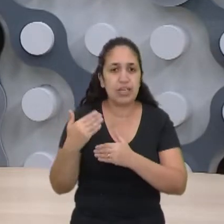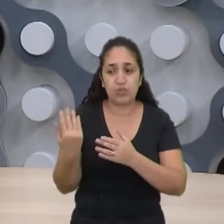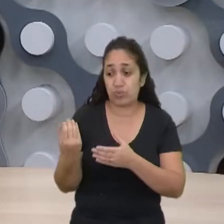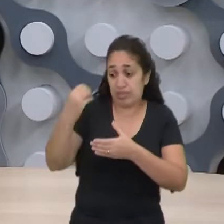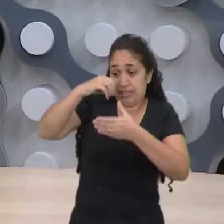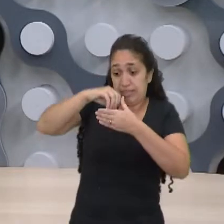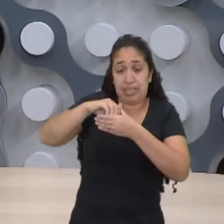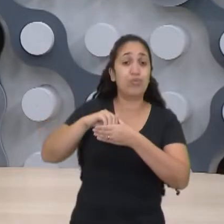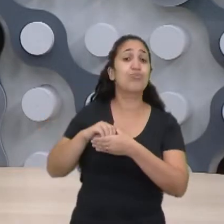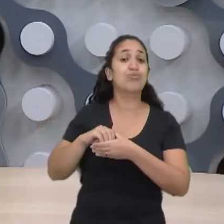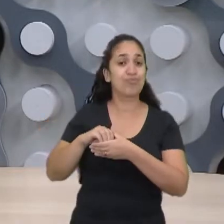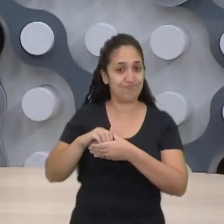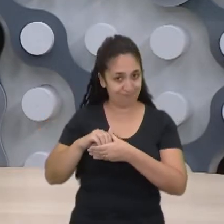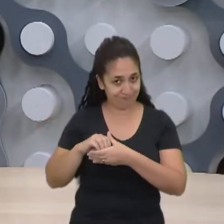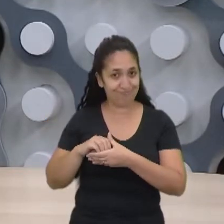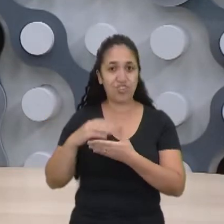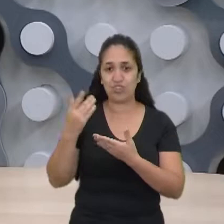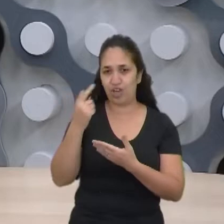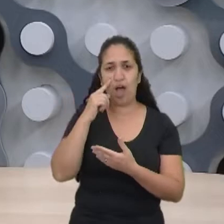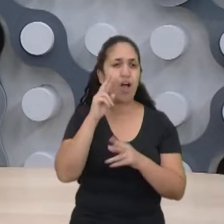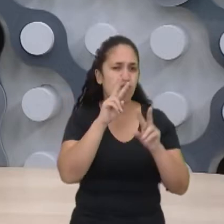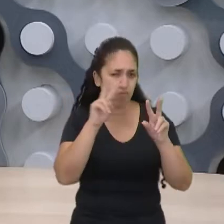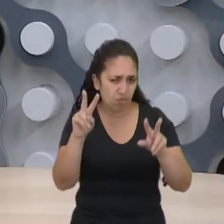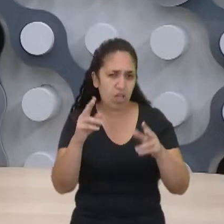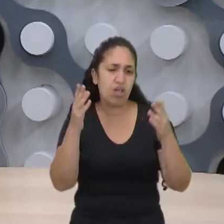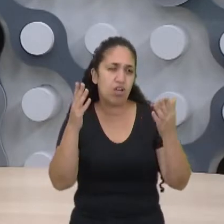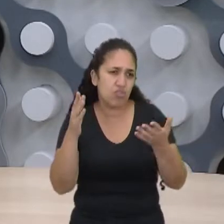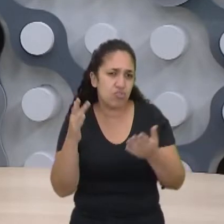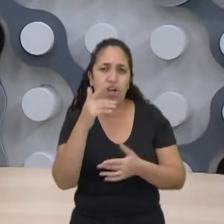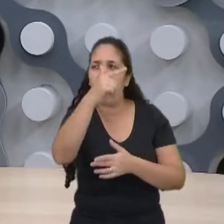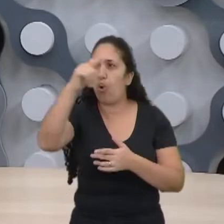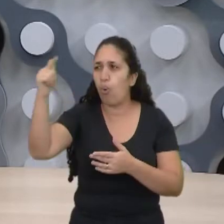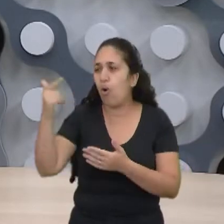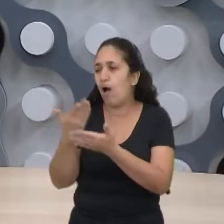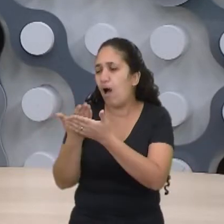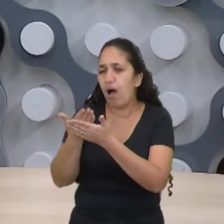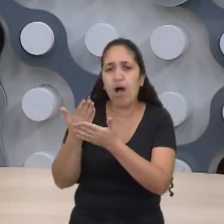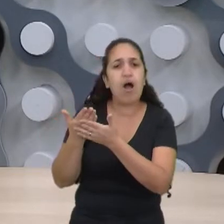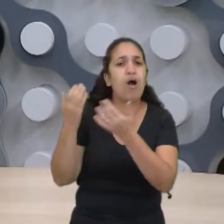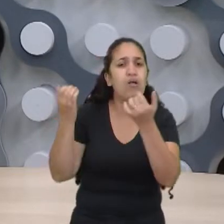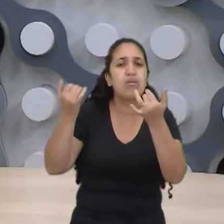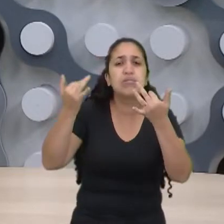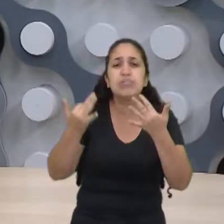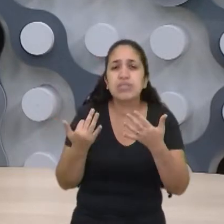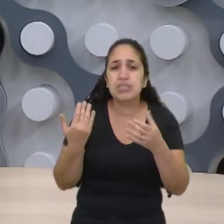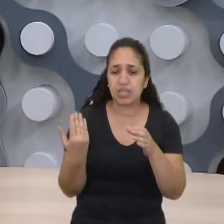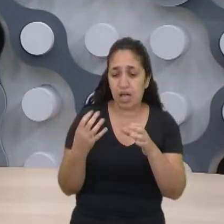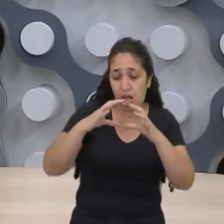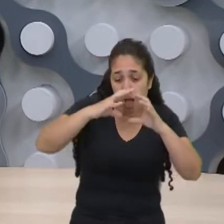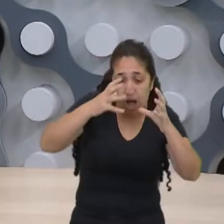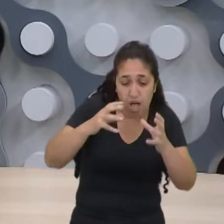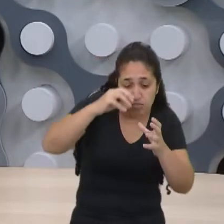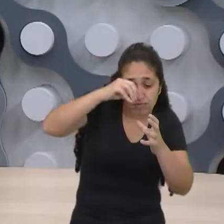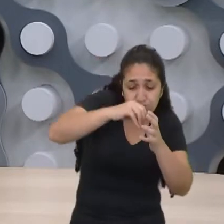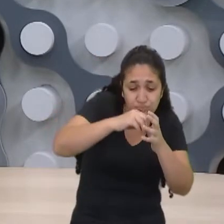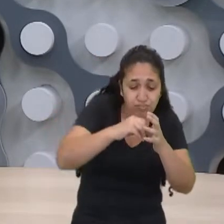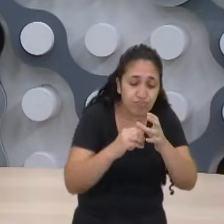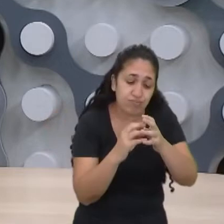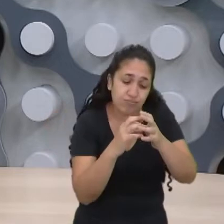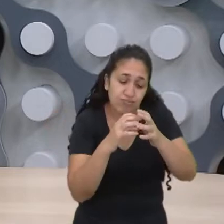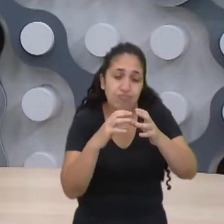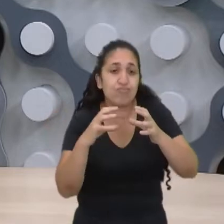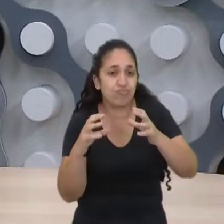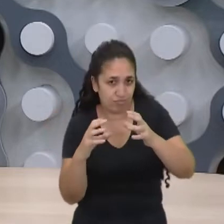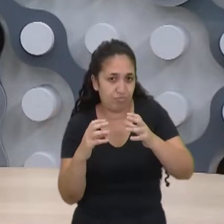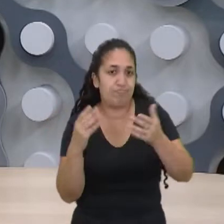vimos lá, né, que a gente assiste, né, em outras aulas aí falando sobre as camadas internas do planeta, né? E